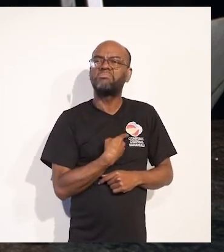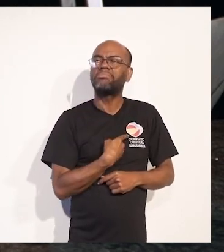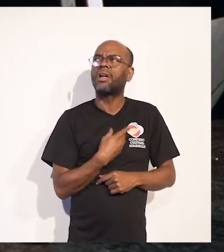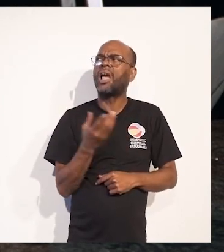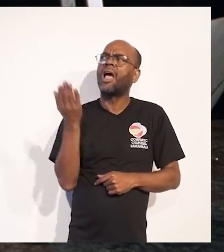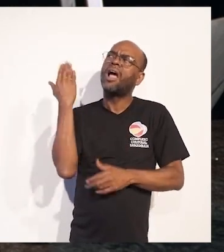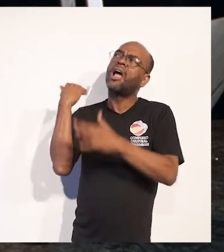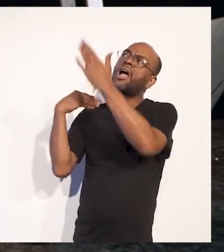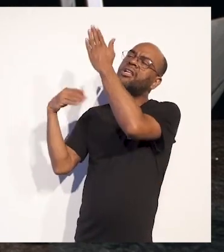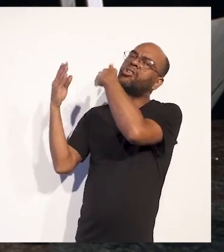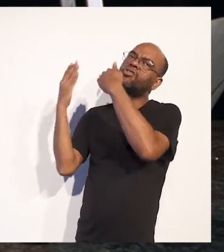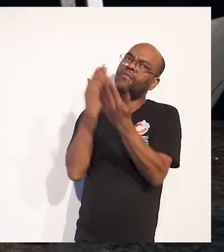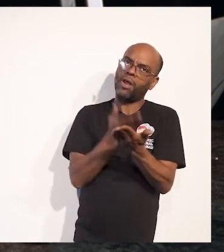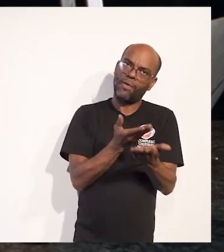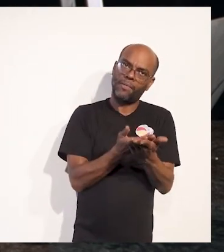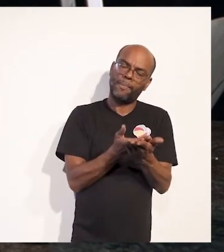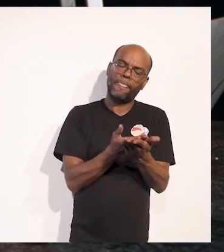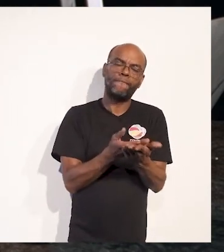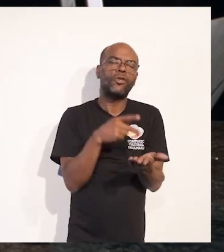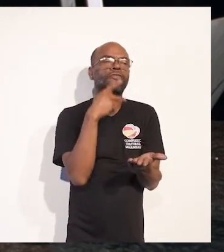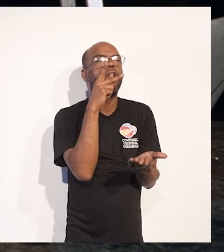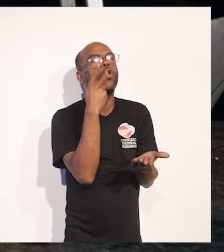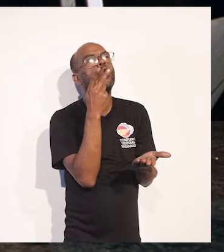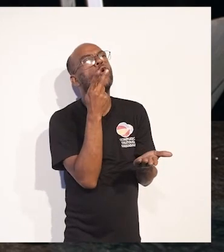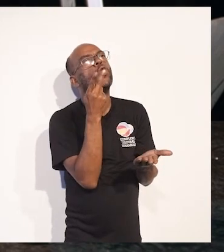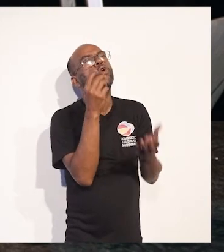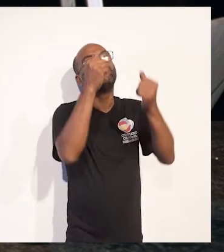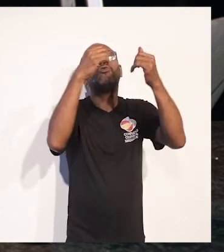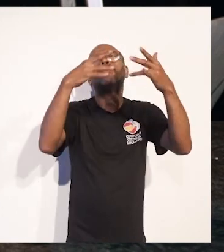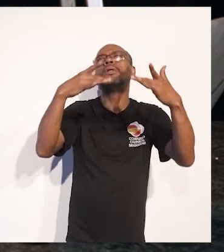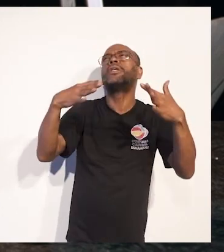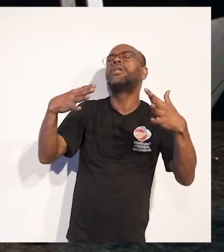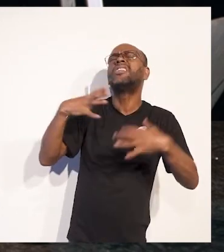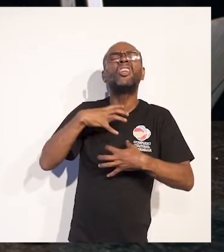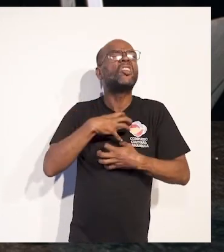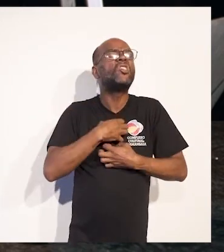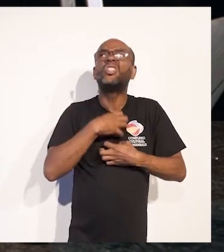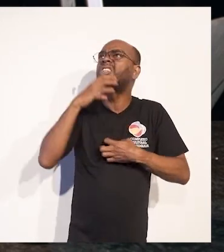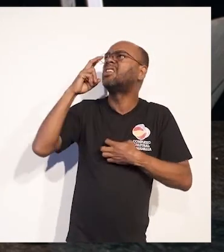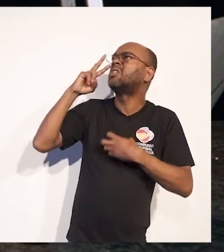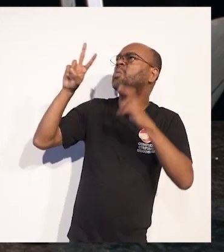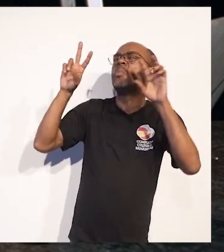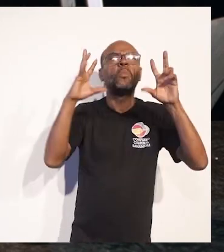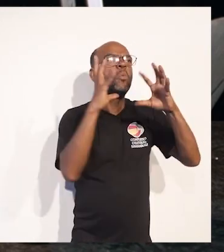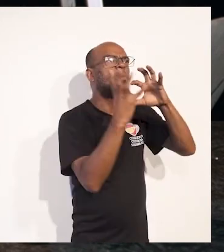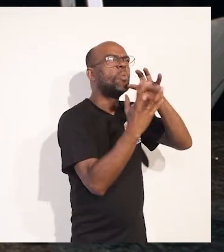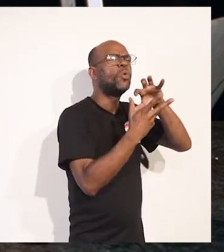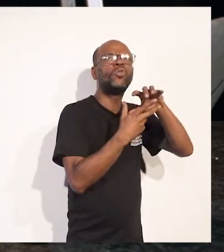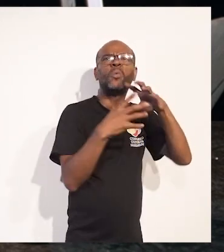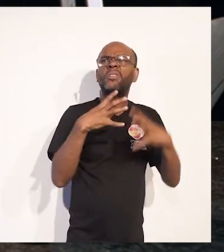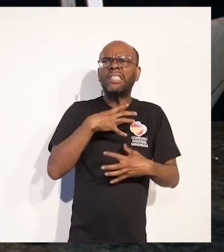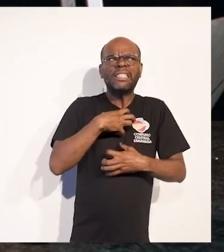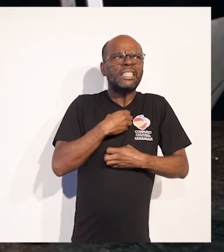lá na primeira aula. A gente falando sobre percepção do mundo e percepção dessa